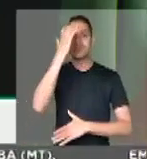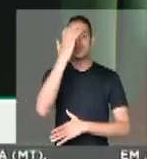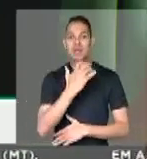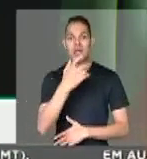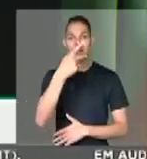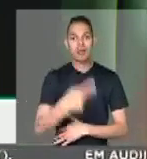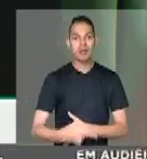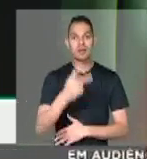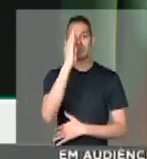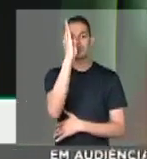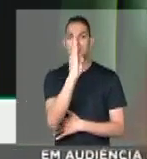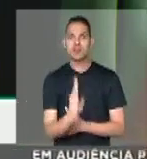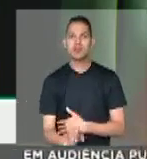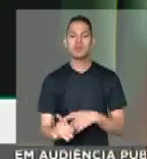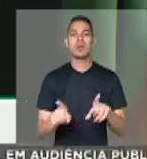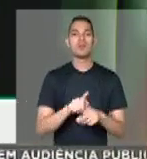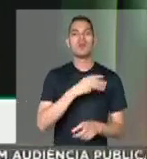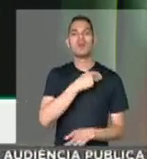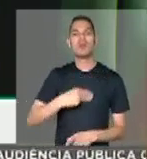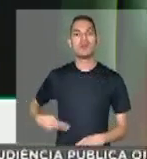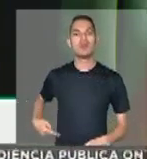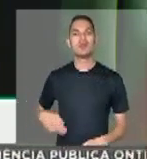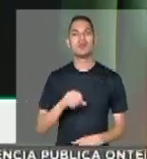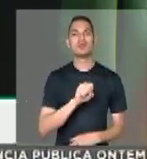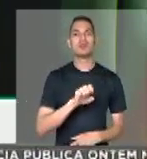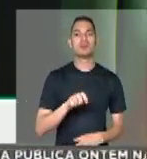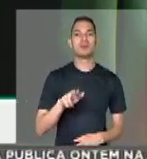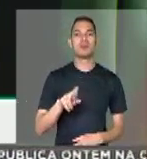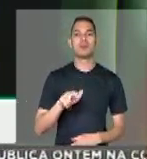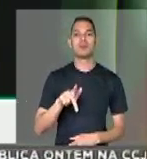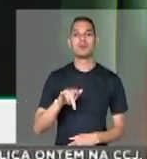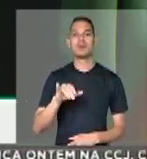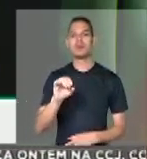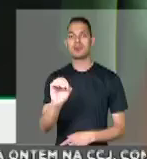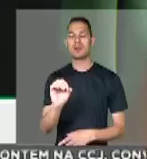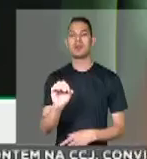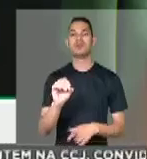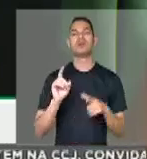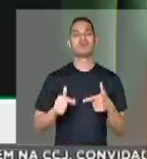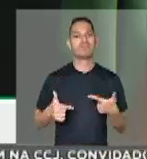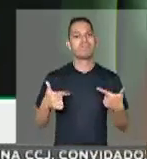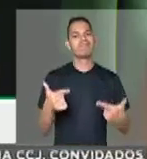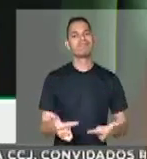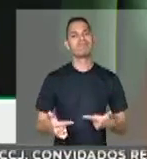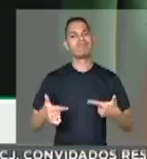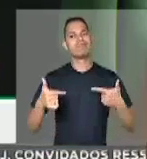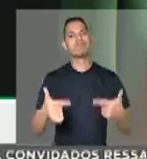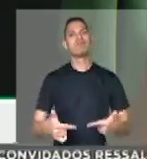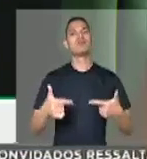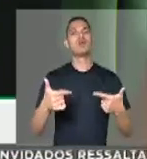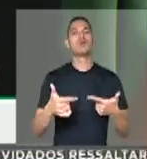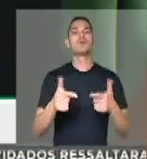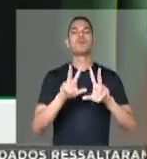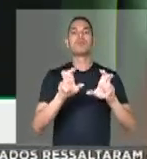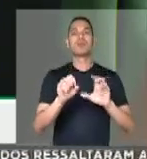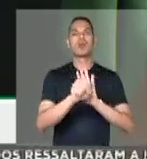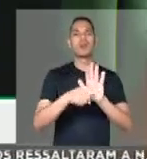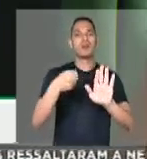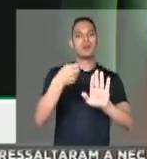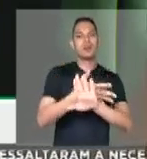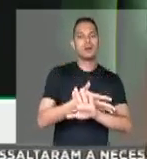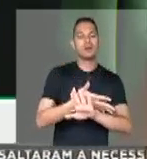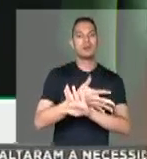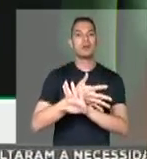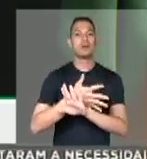do meu Brasil, que o nosso ministro Sérgio Moro, que tem sido imbatido na questão da corrupção, o combate a